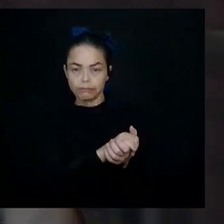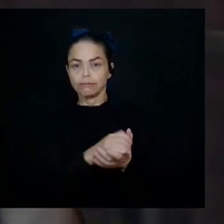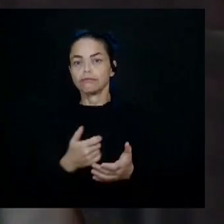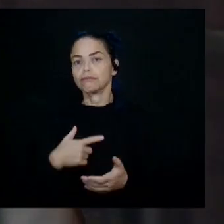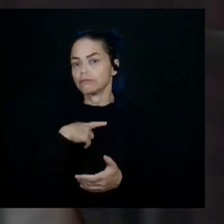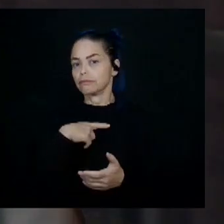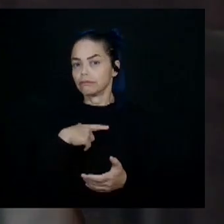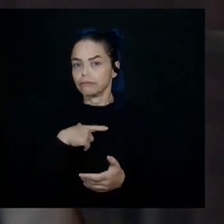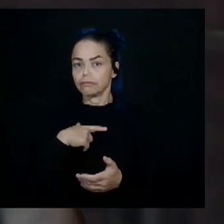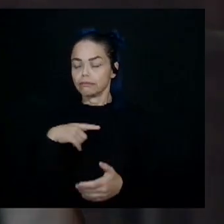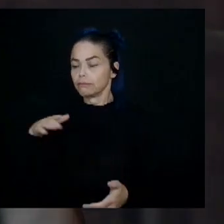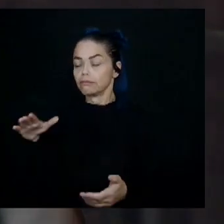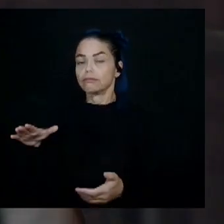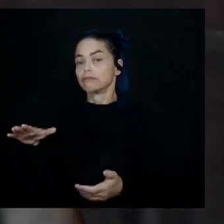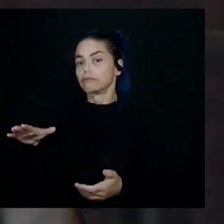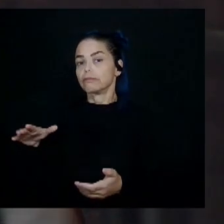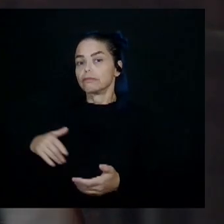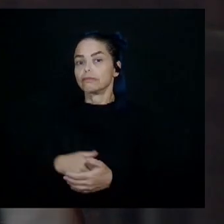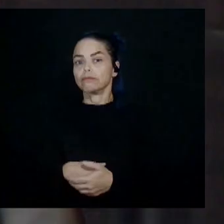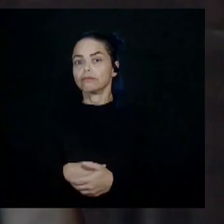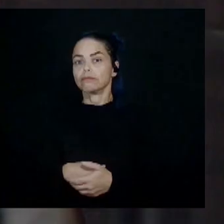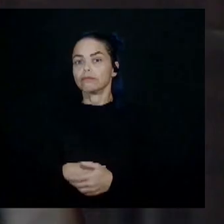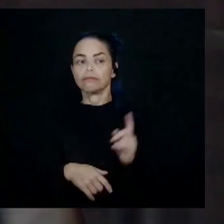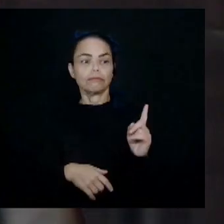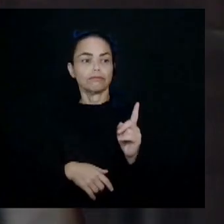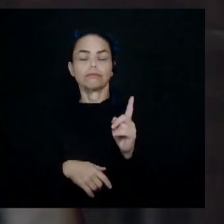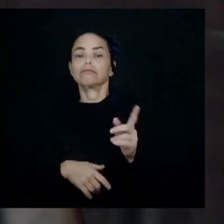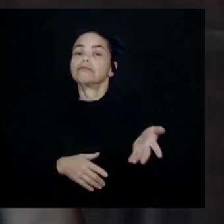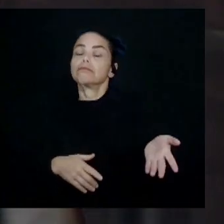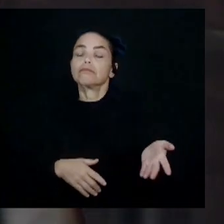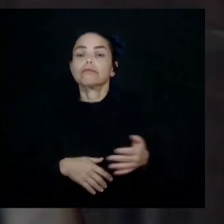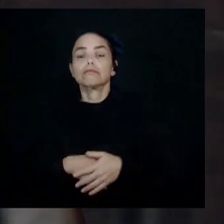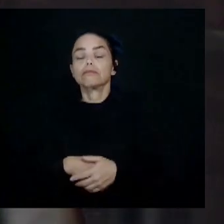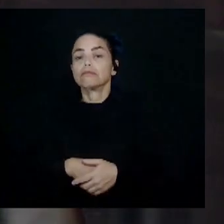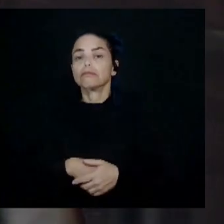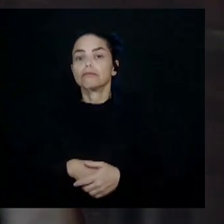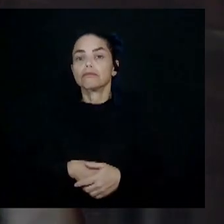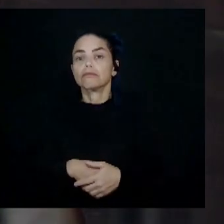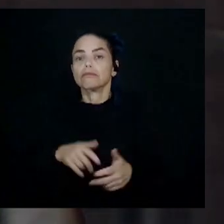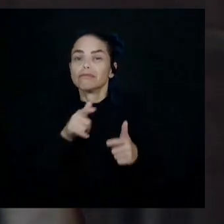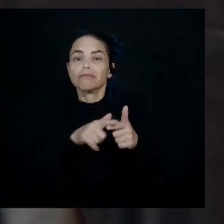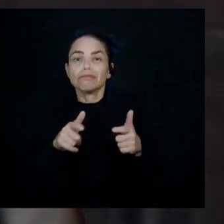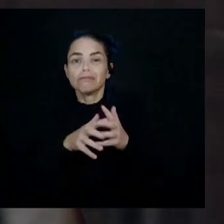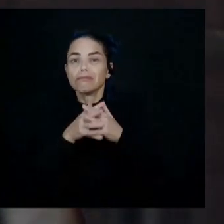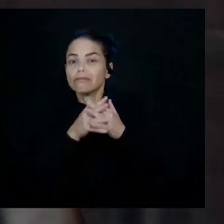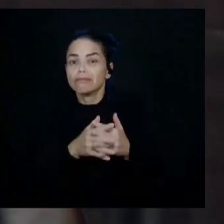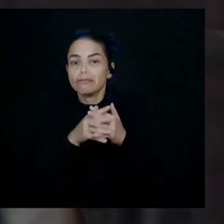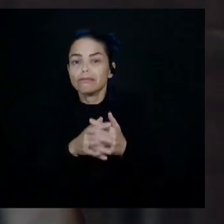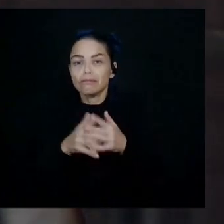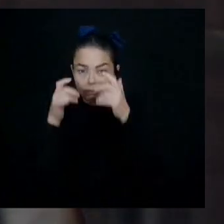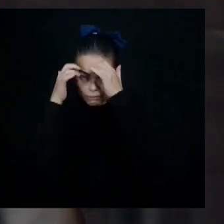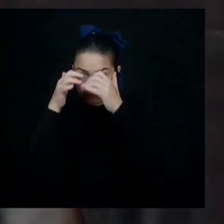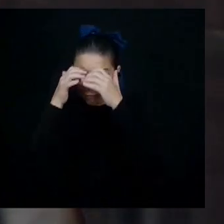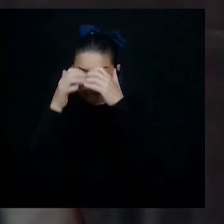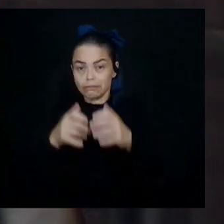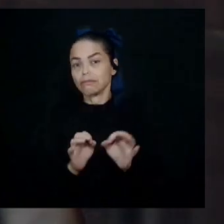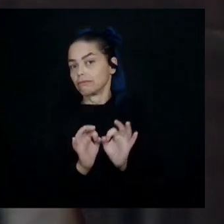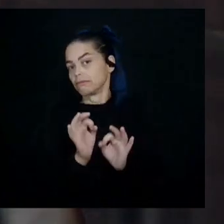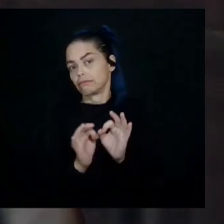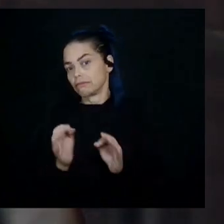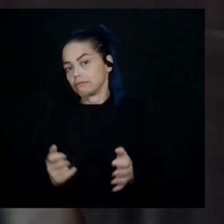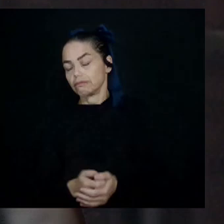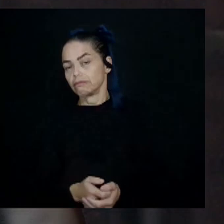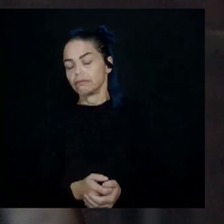no quarto? Você está expondo esta criança a uma situação que o cérebro dela não está pronto para entender. Não